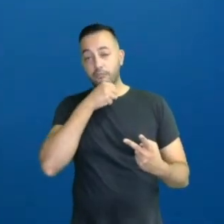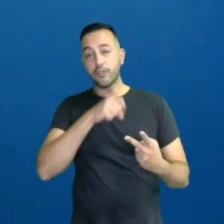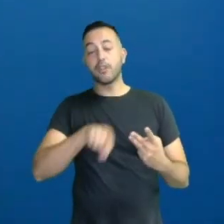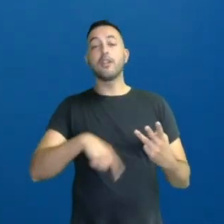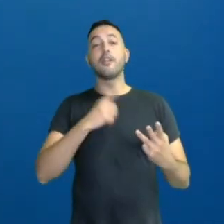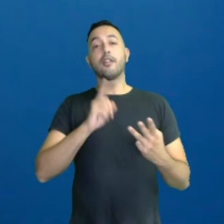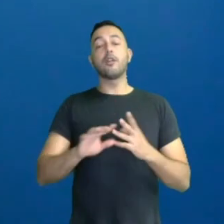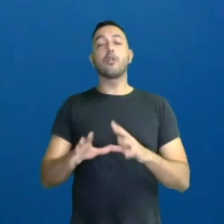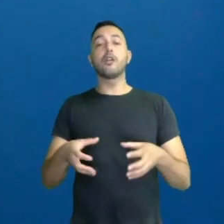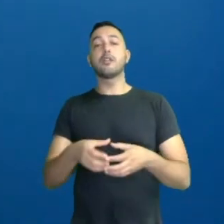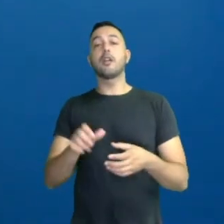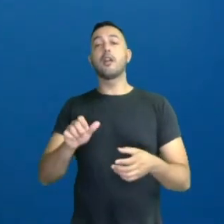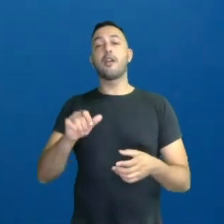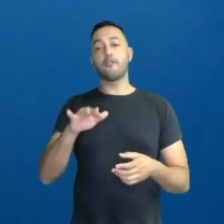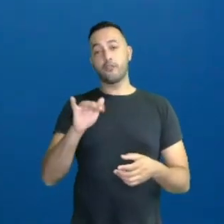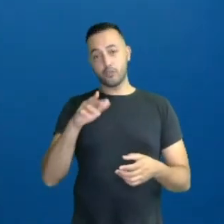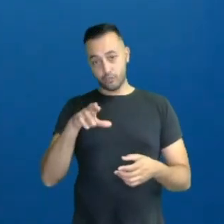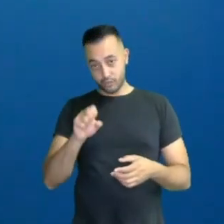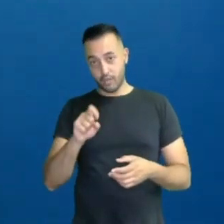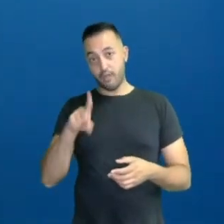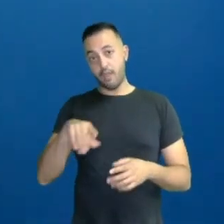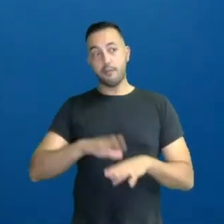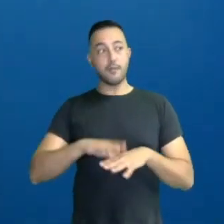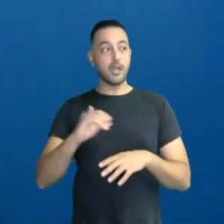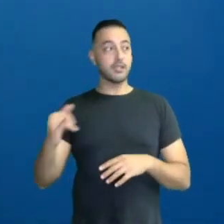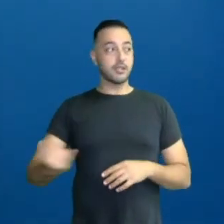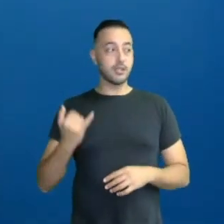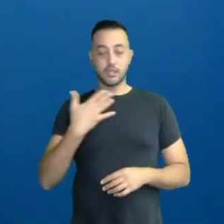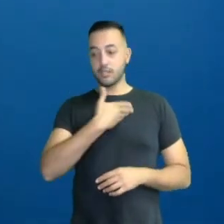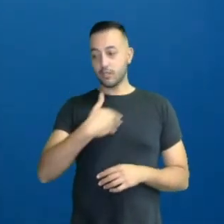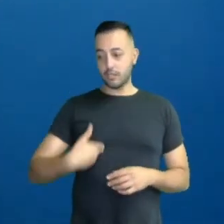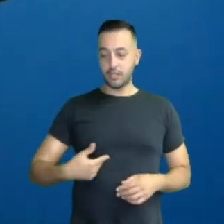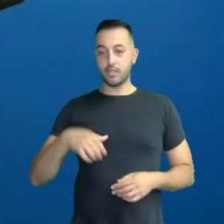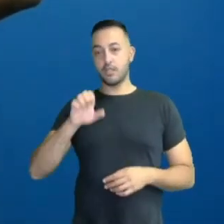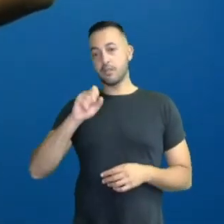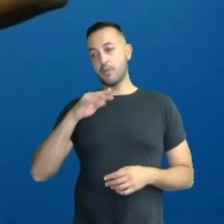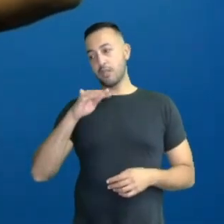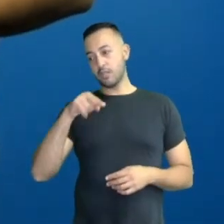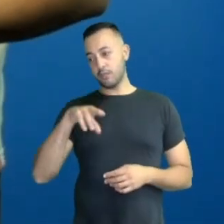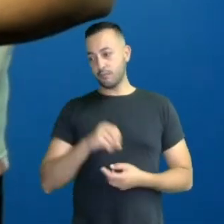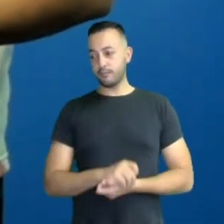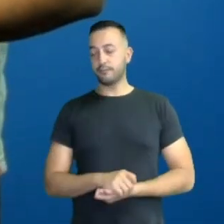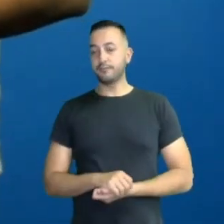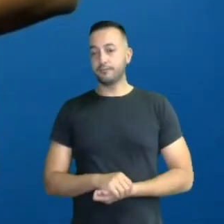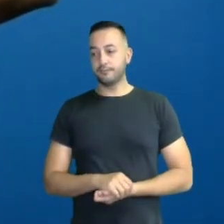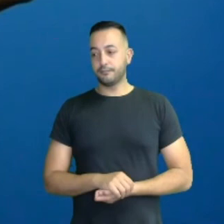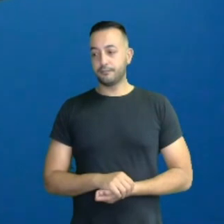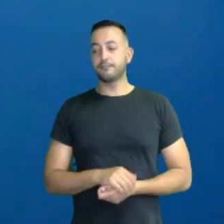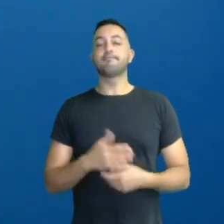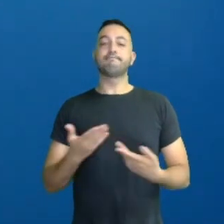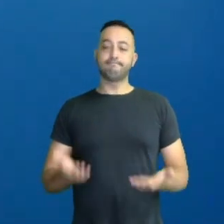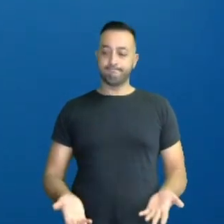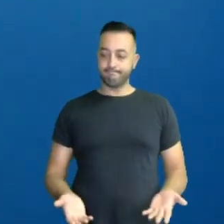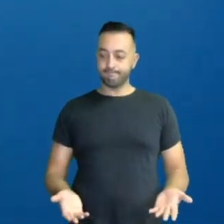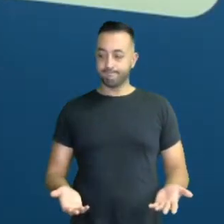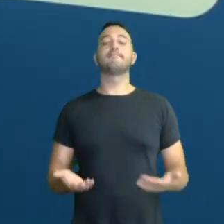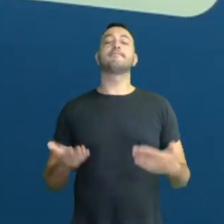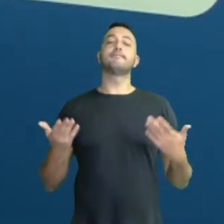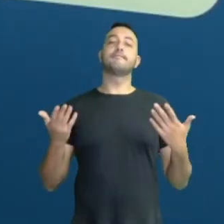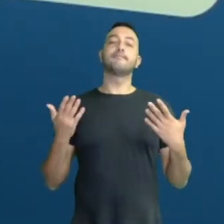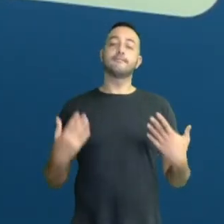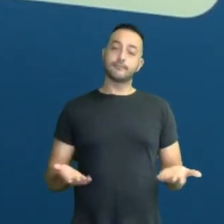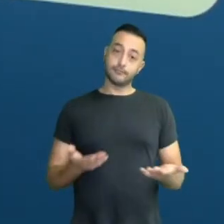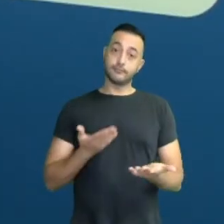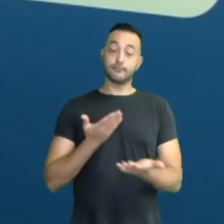por alguns era a instituição mais importante do governo espartano. E é isso.